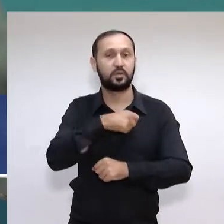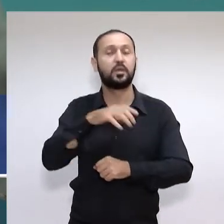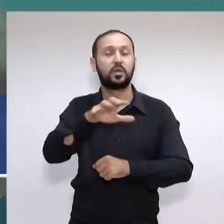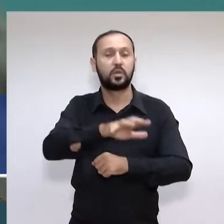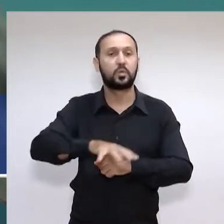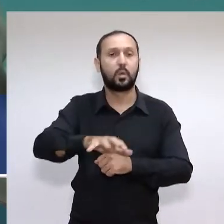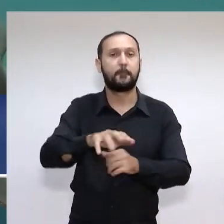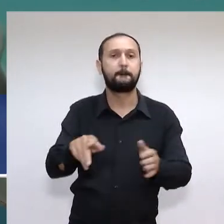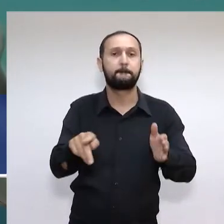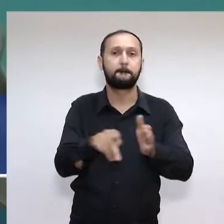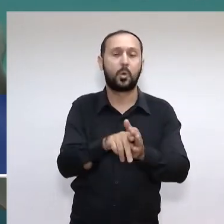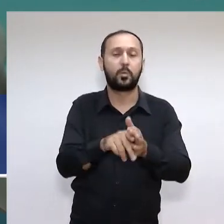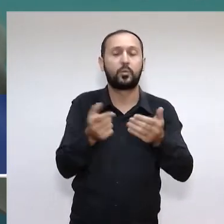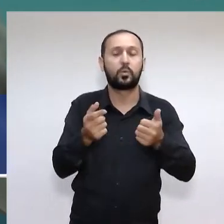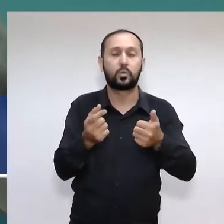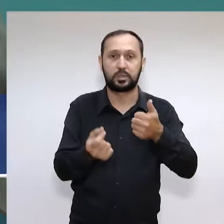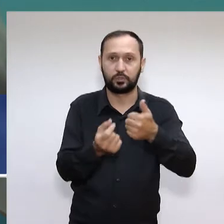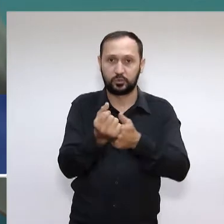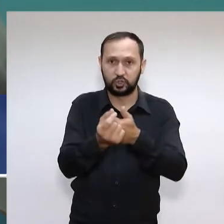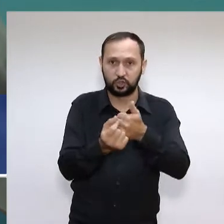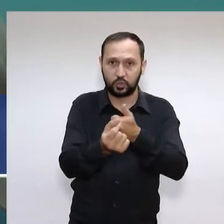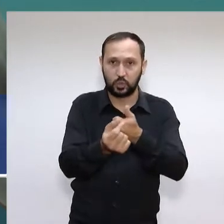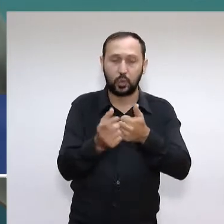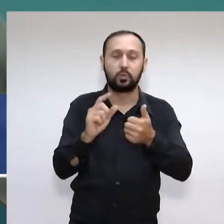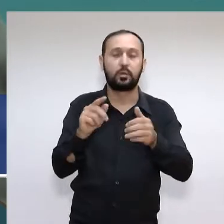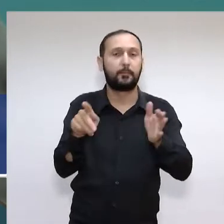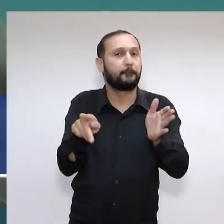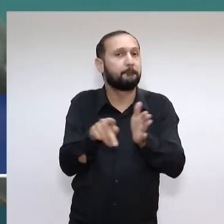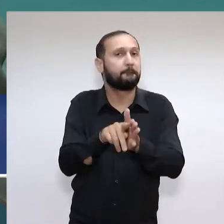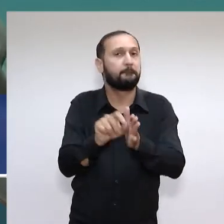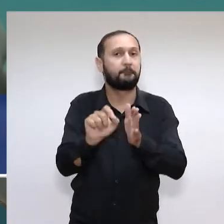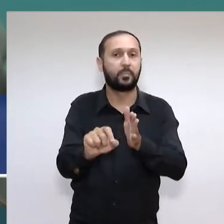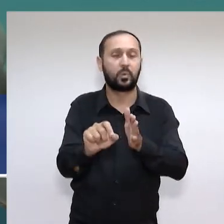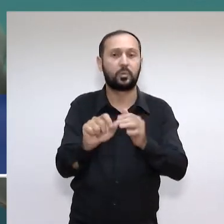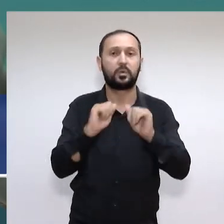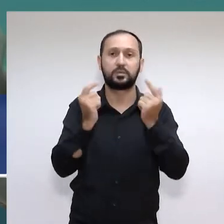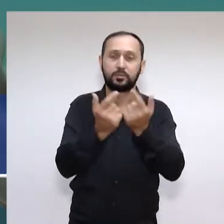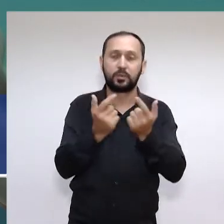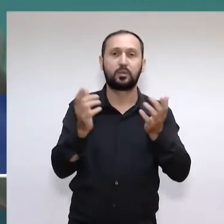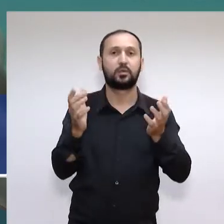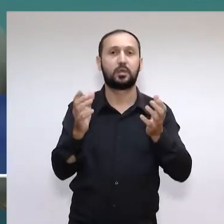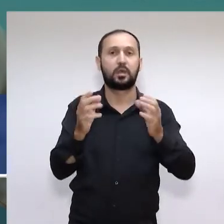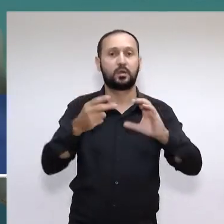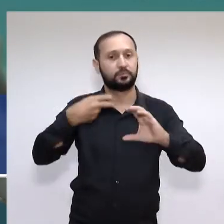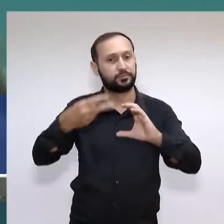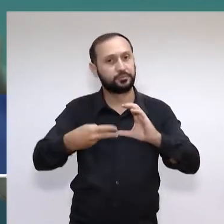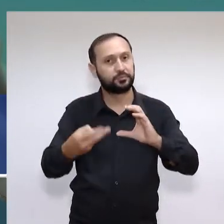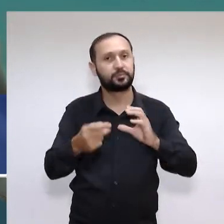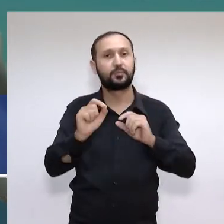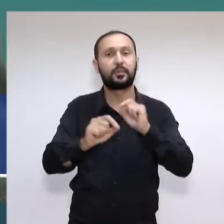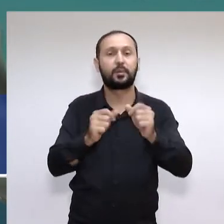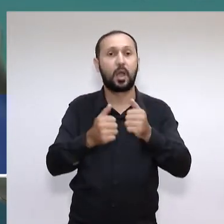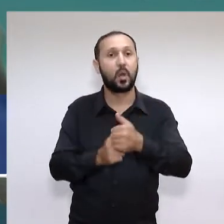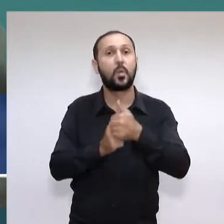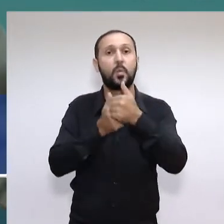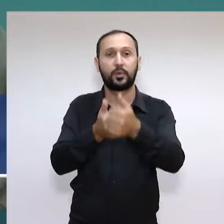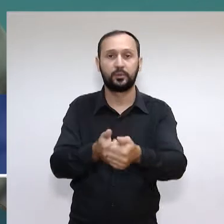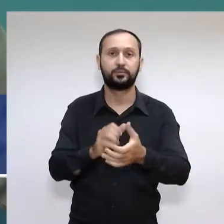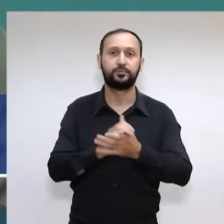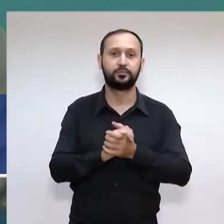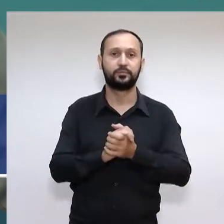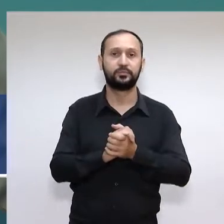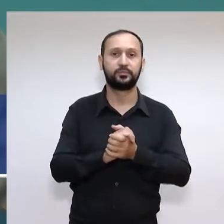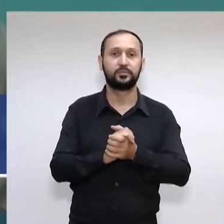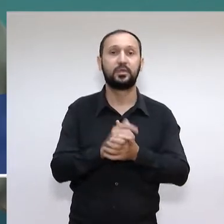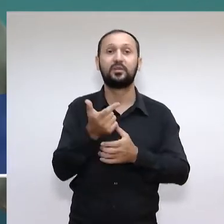fiscalização dos órgãos competentes do Estado, que é o Tribunal de Contas, da própria Assembleia, junto com a Câmara de Vereadores, de poder fazer